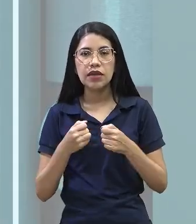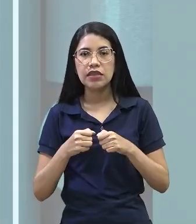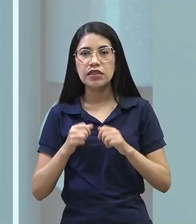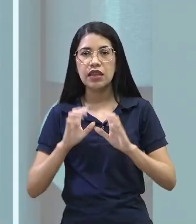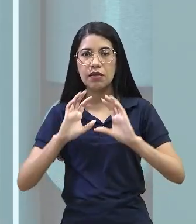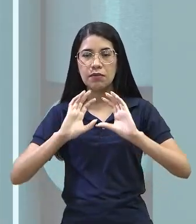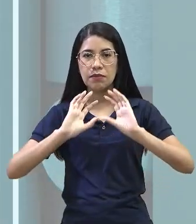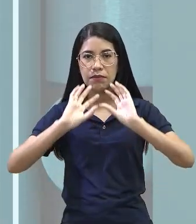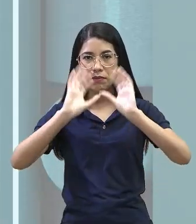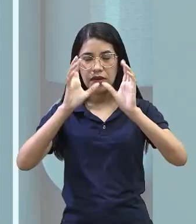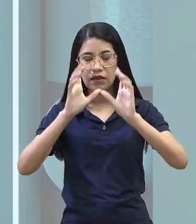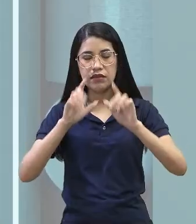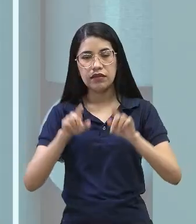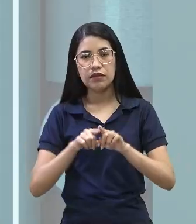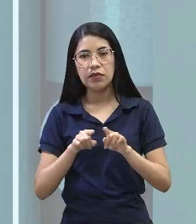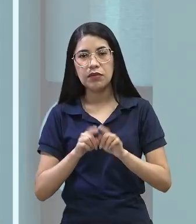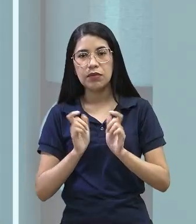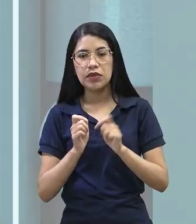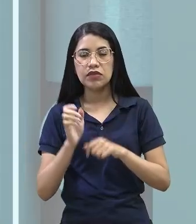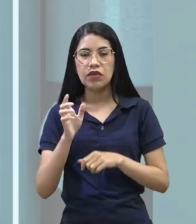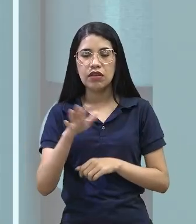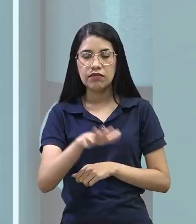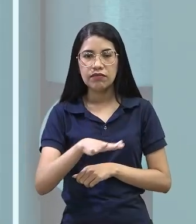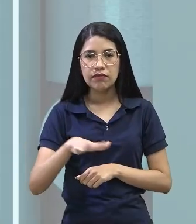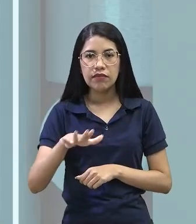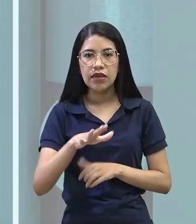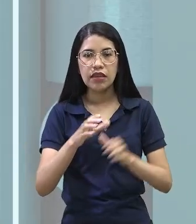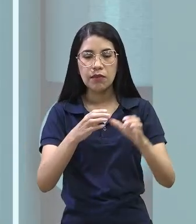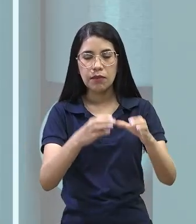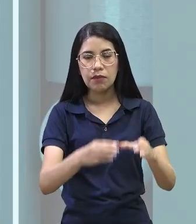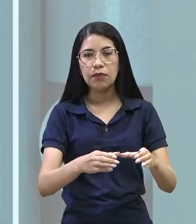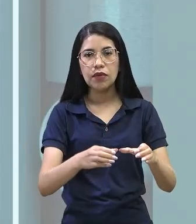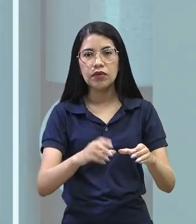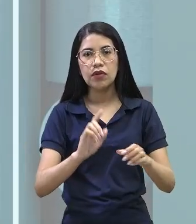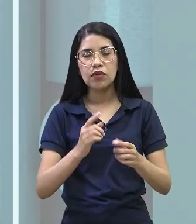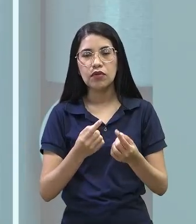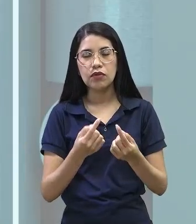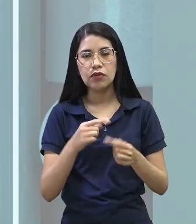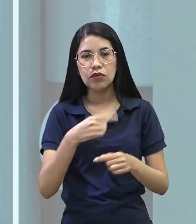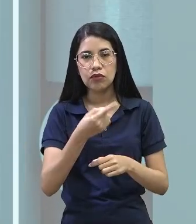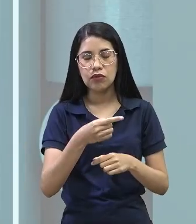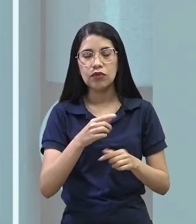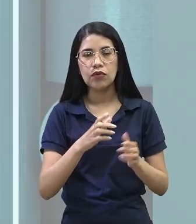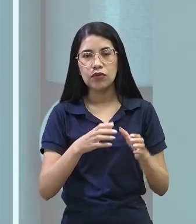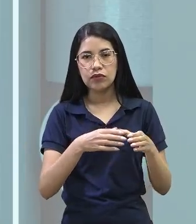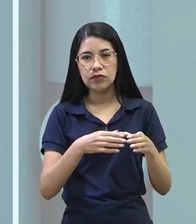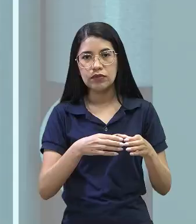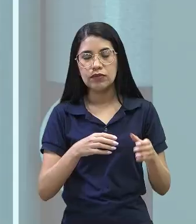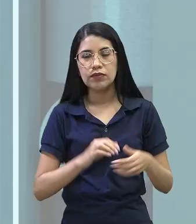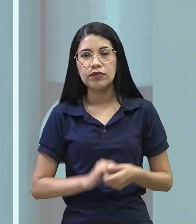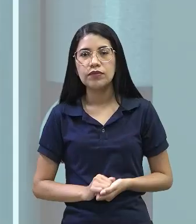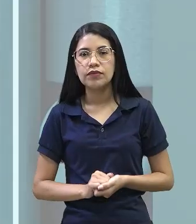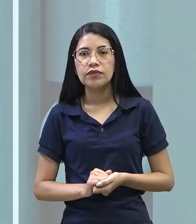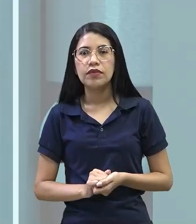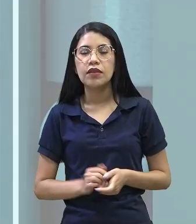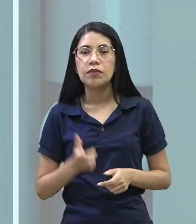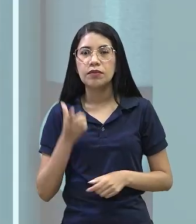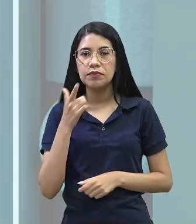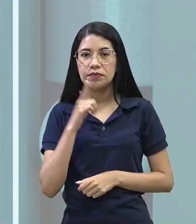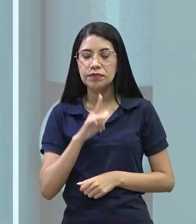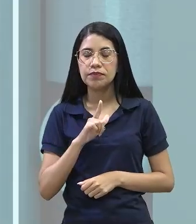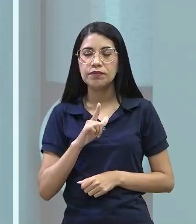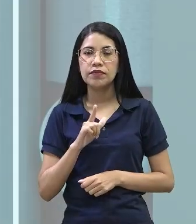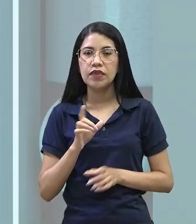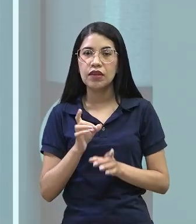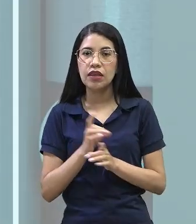cima da rede de forma que ela caia no chão do lado adversário. E aí, para realizar isso, você tem